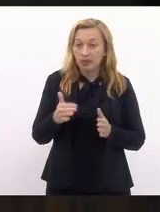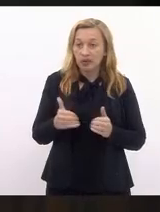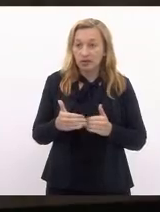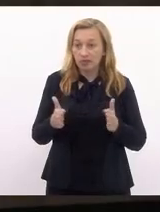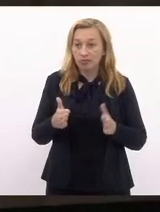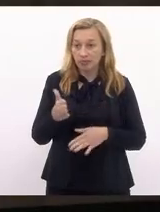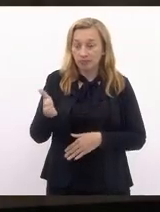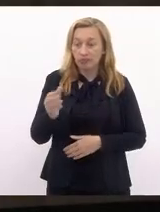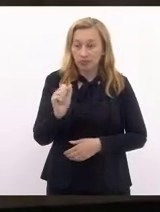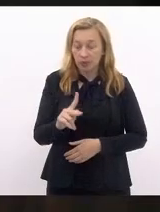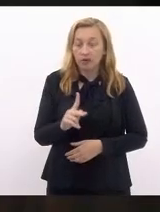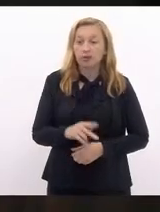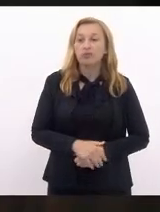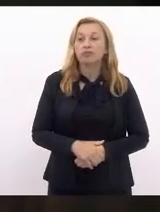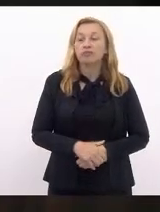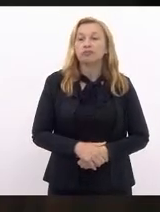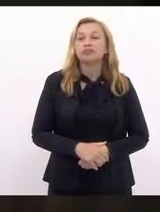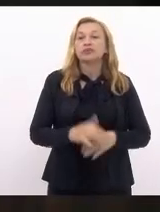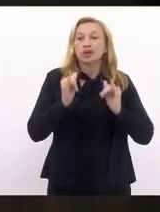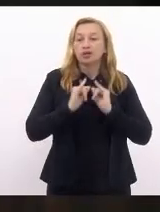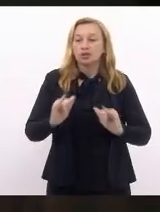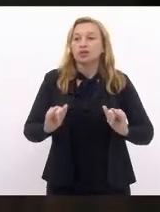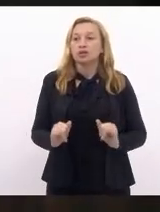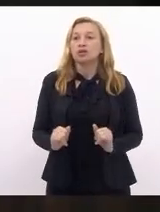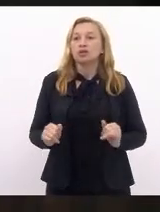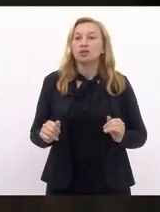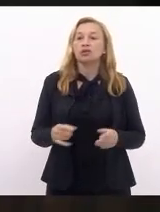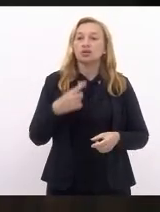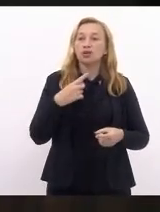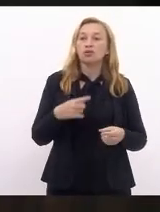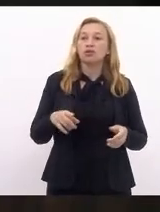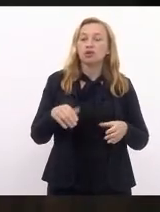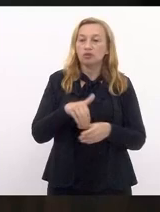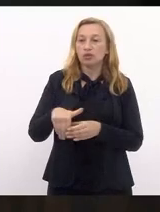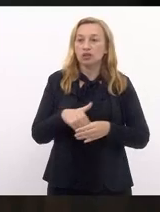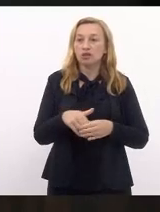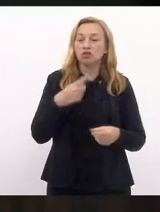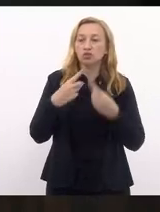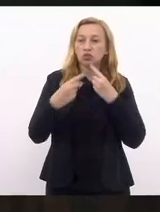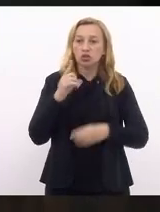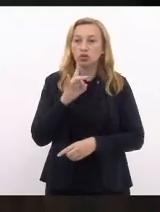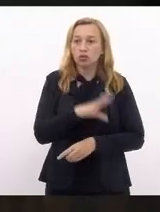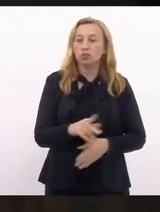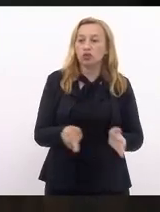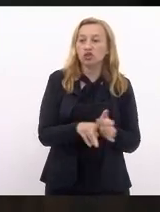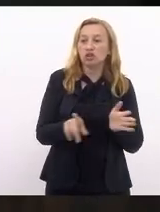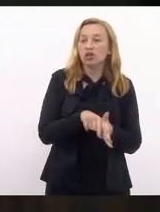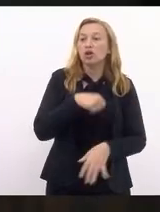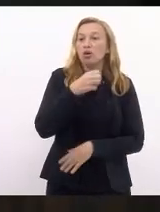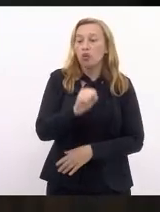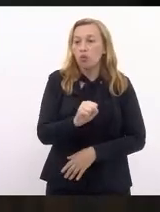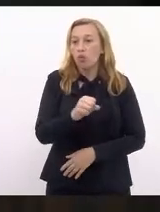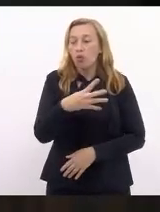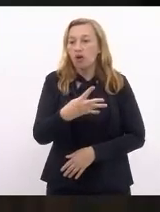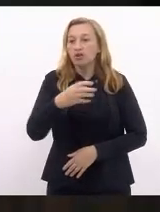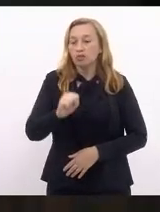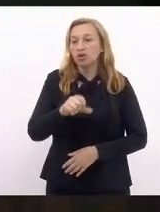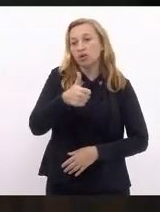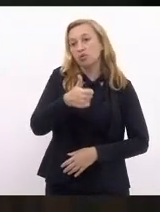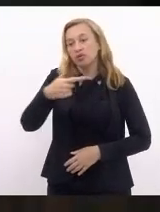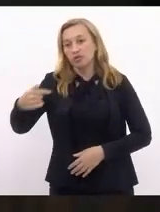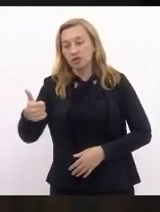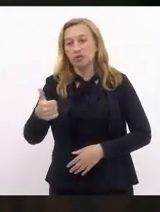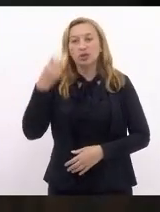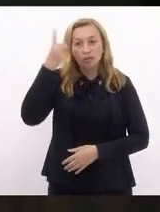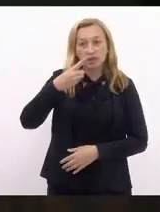abri essa tá bom tá bom mesmo anuncio em regime de urgência em votação em discussão única projeto de lei 4821 de